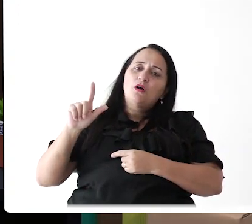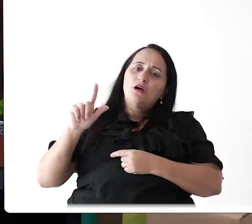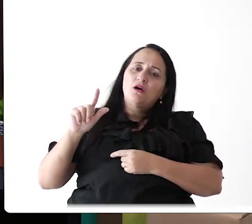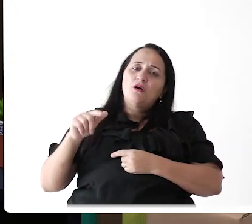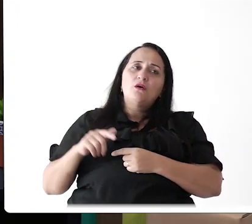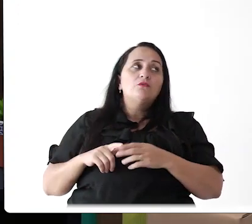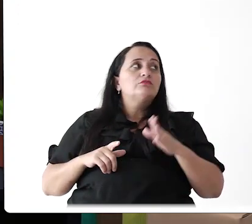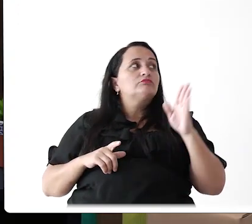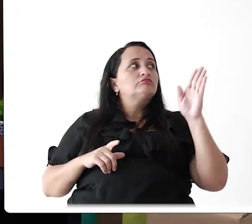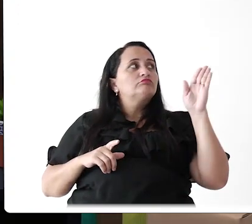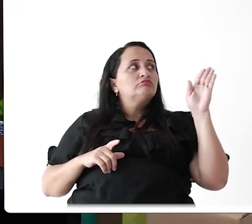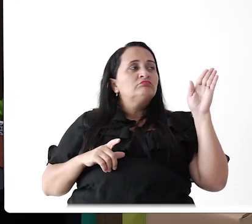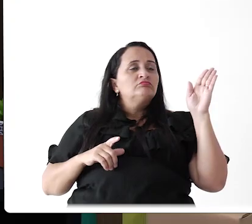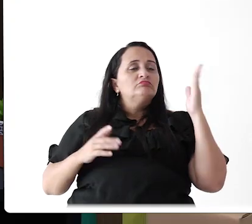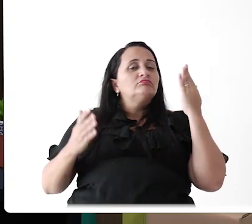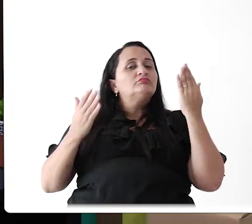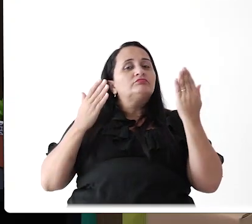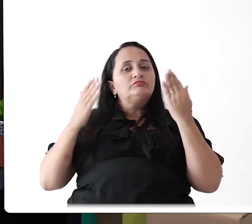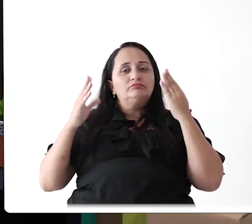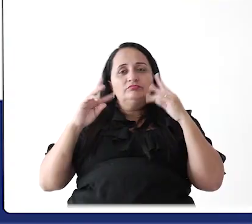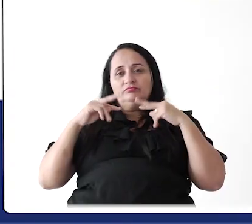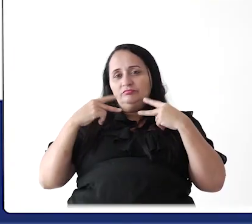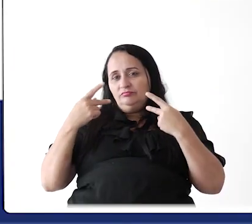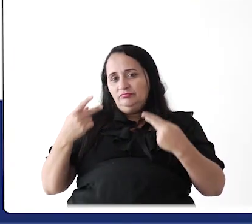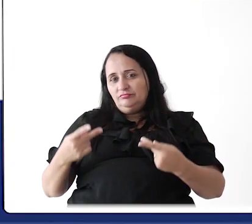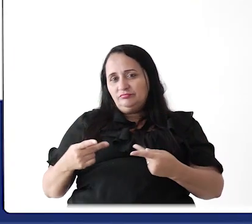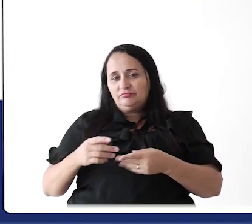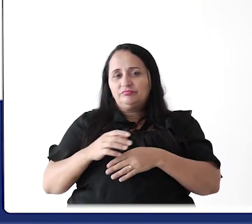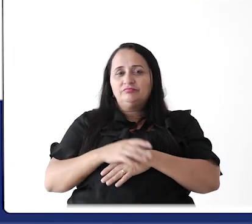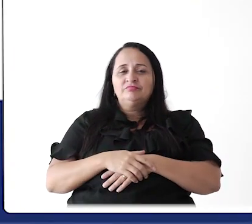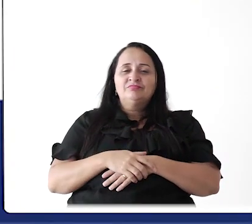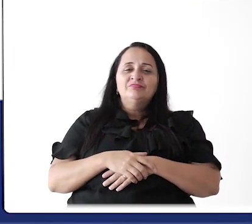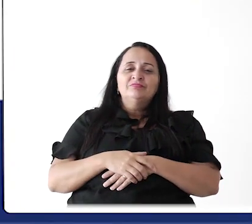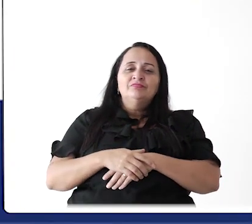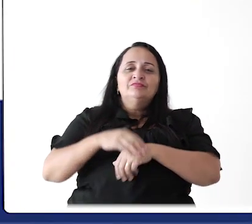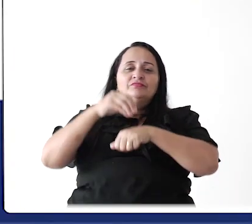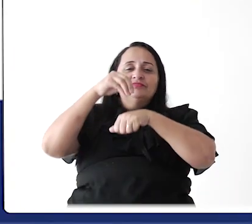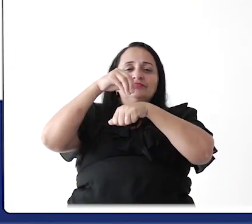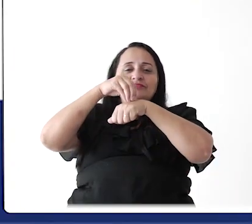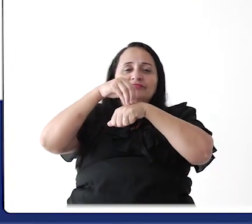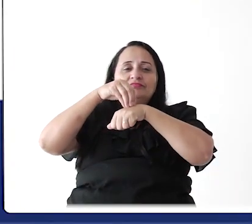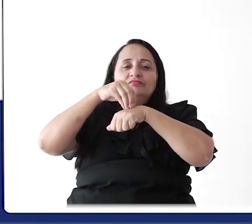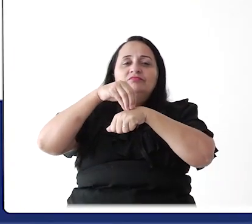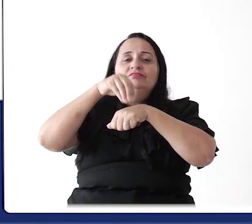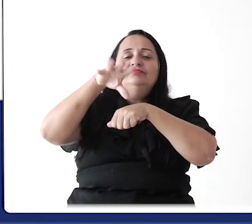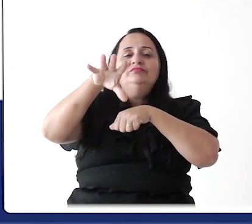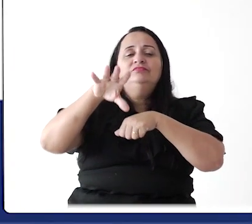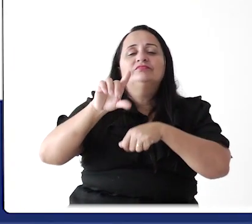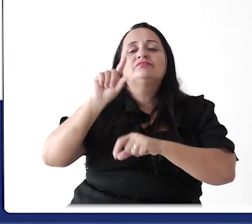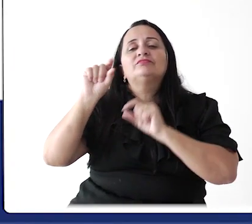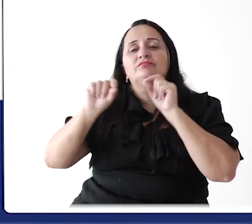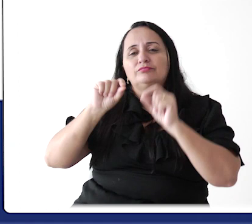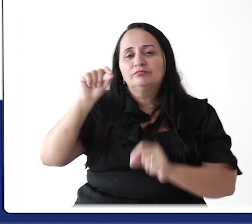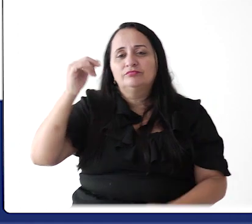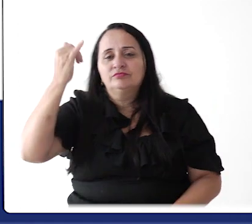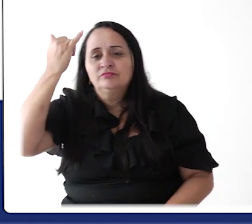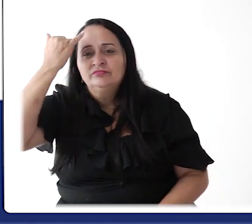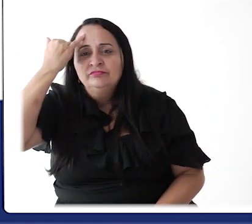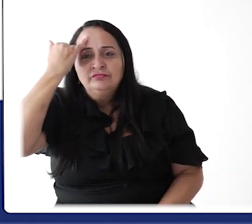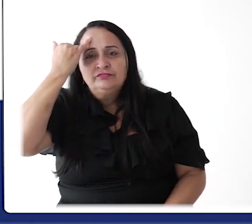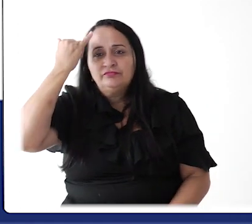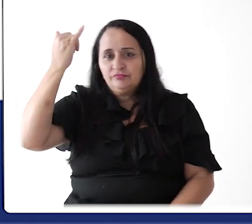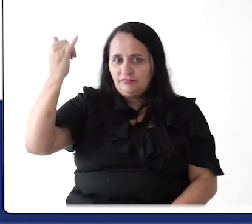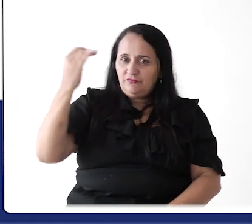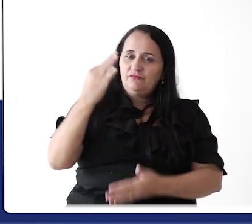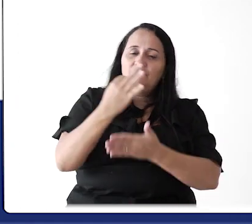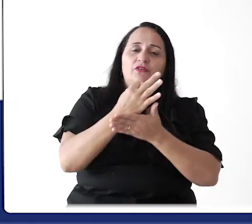Frankenstein, né, se compara conosco. E vamos às dicas de hoje? Para que as ideias de um texto se